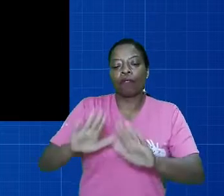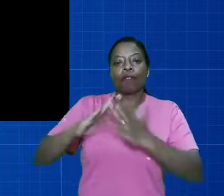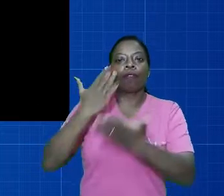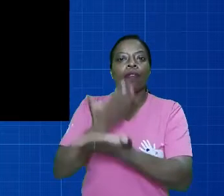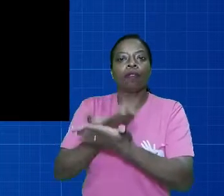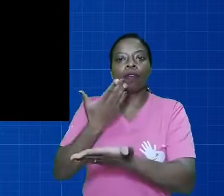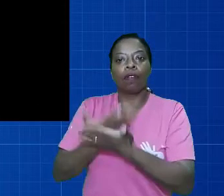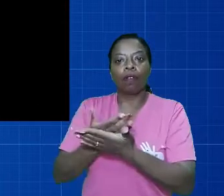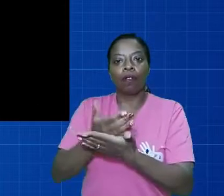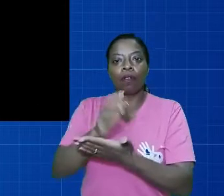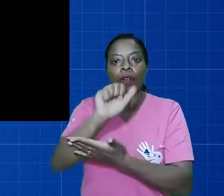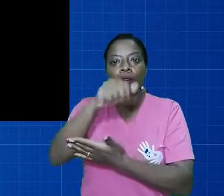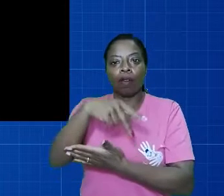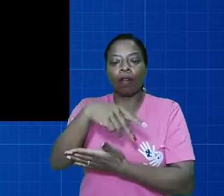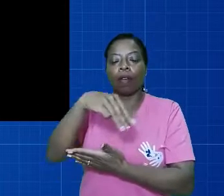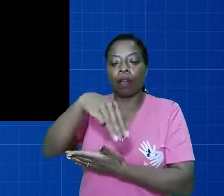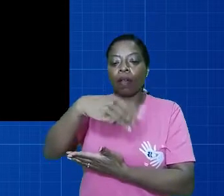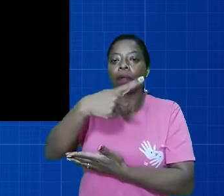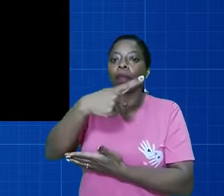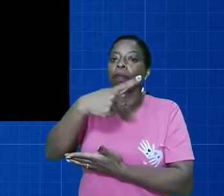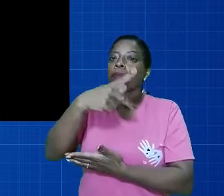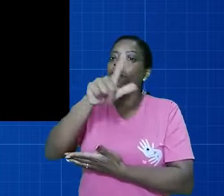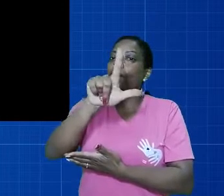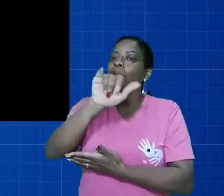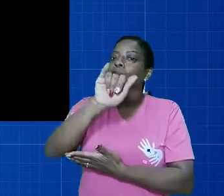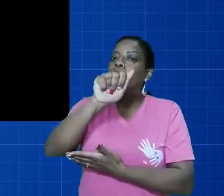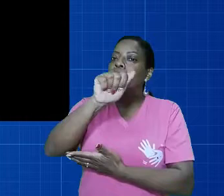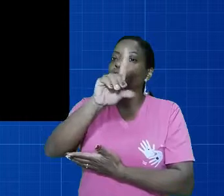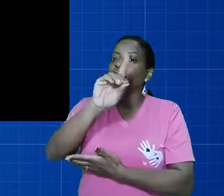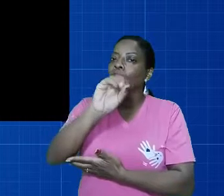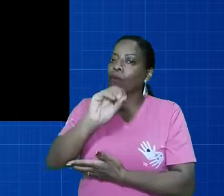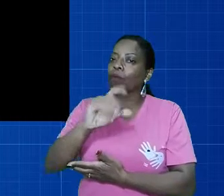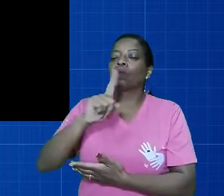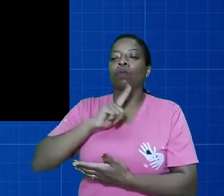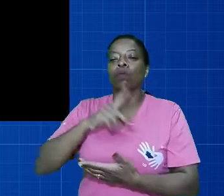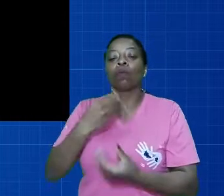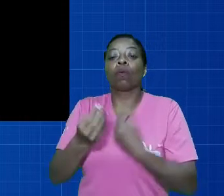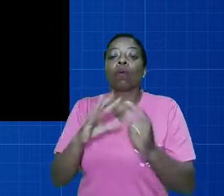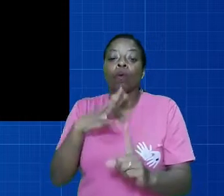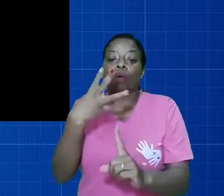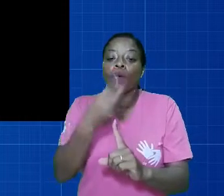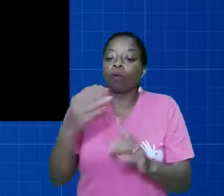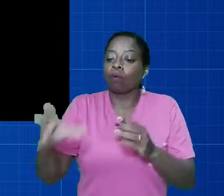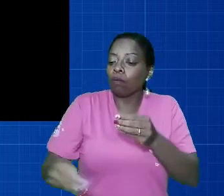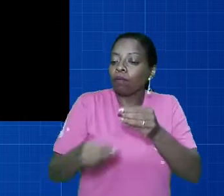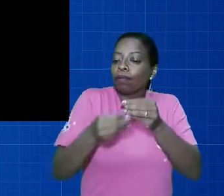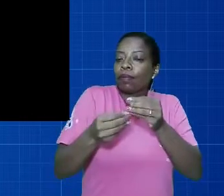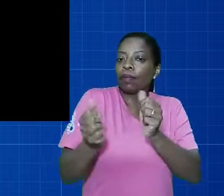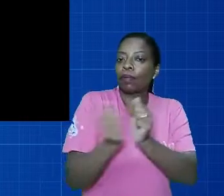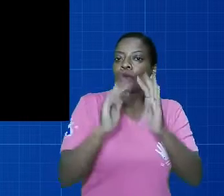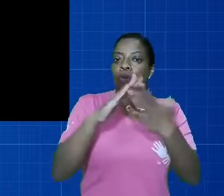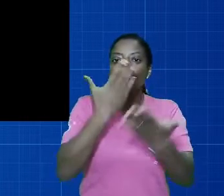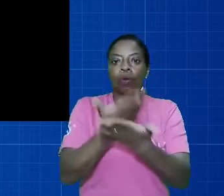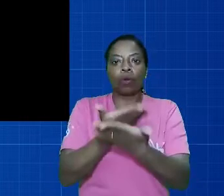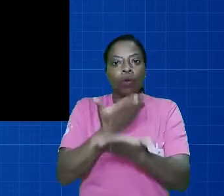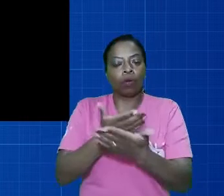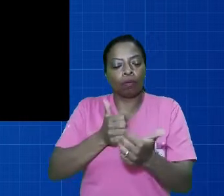ensinar arte, né, junto ao espaço escolar de uma maneira mais próxima.